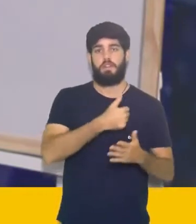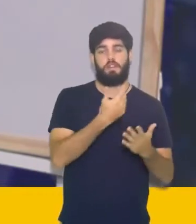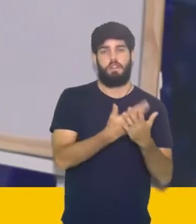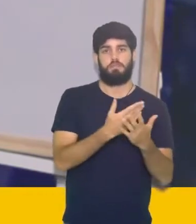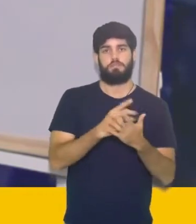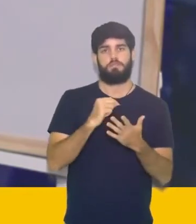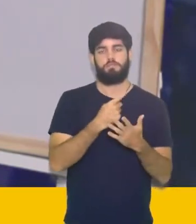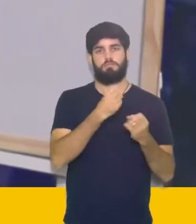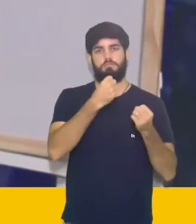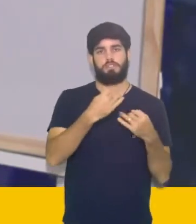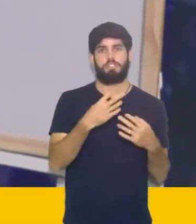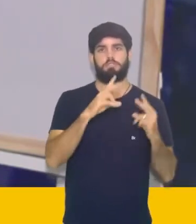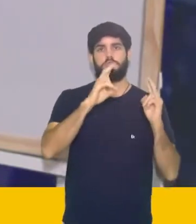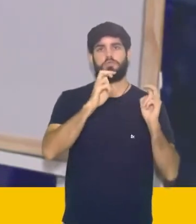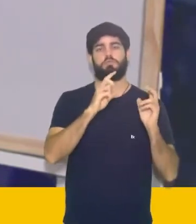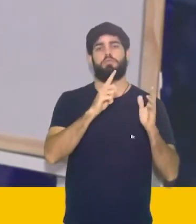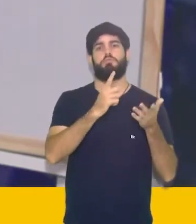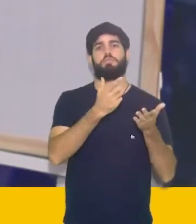gênero,